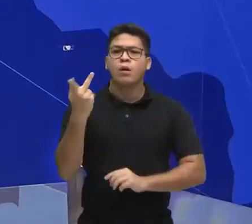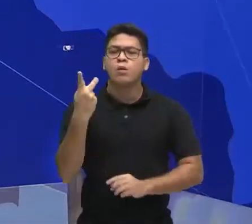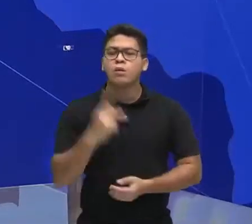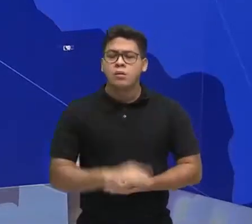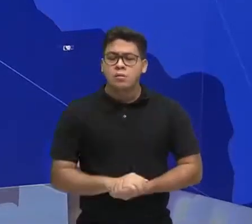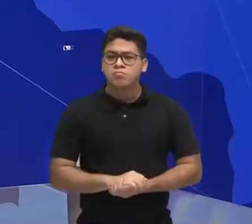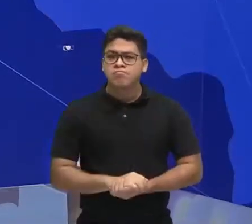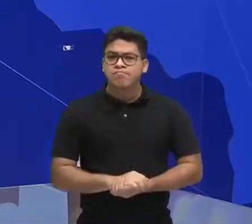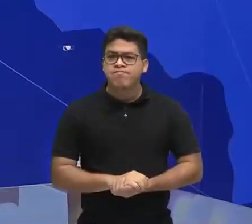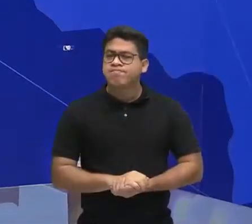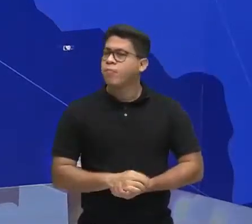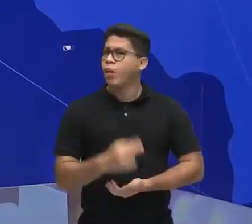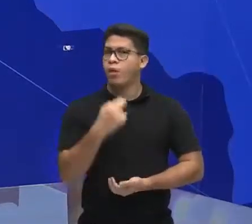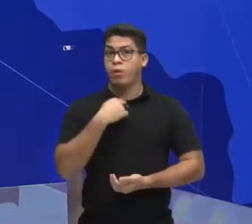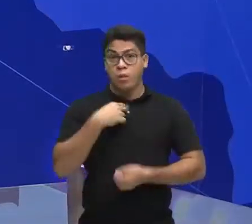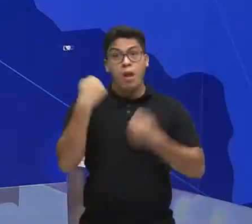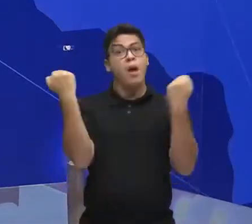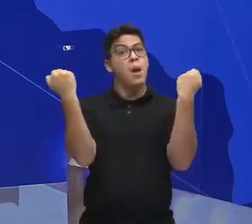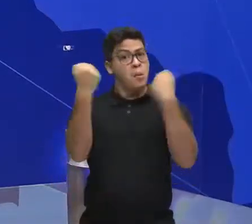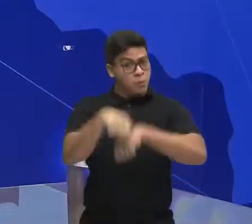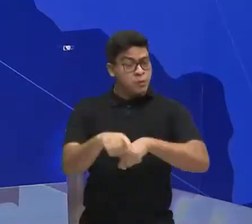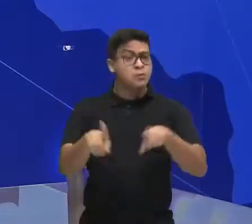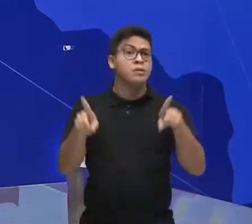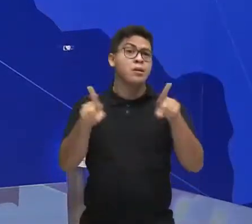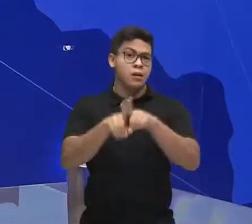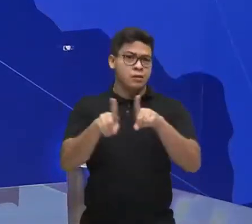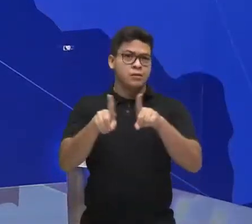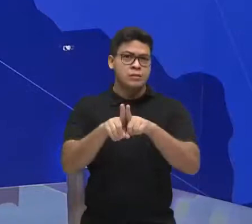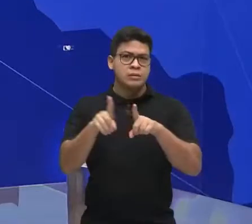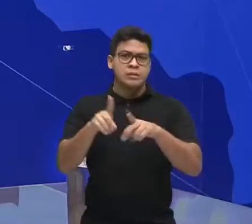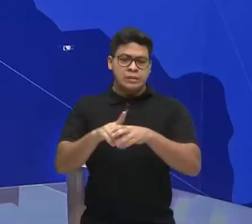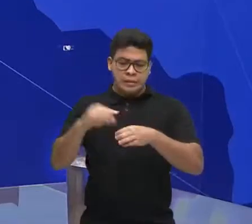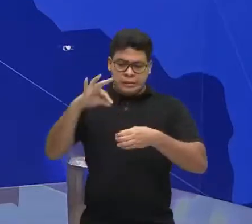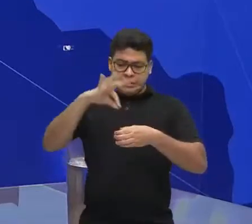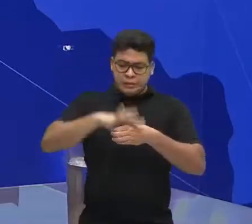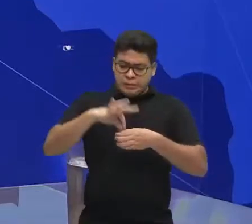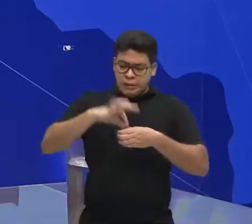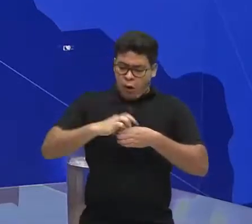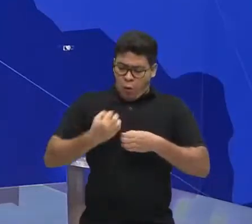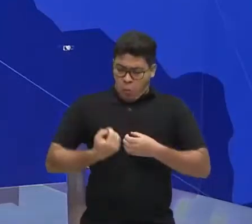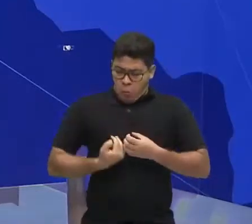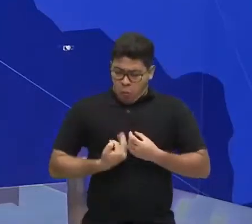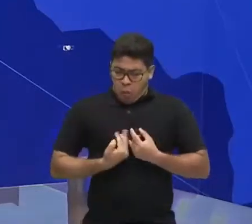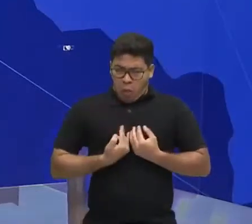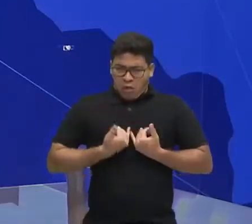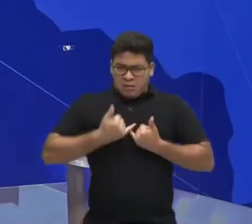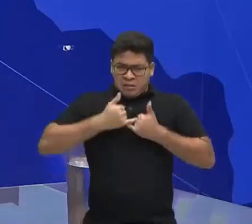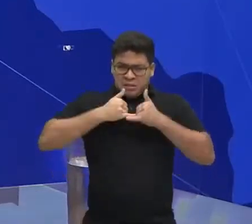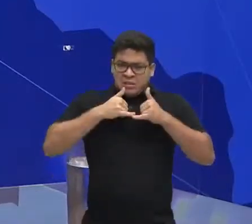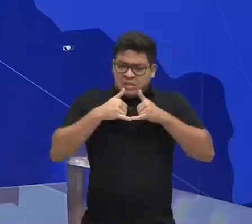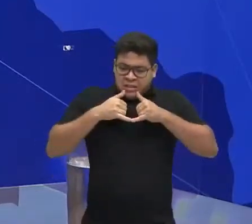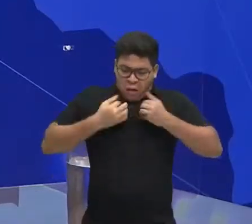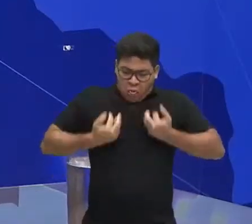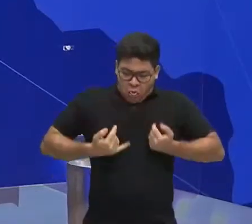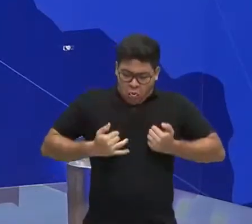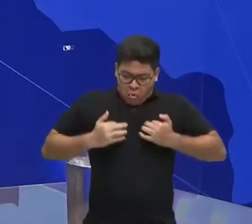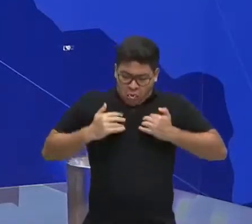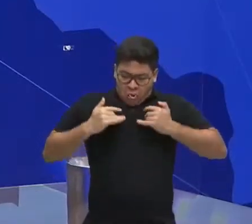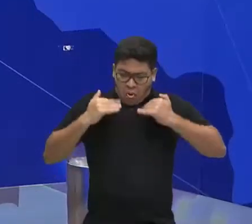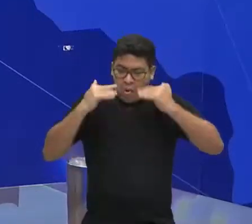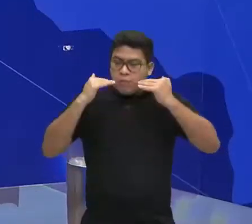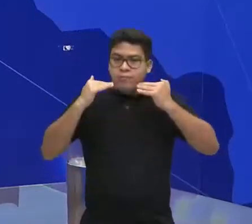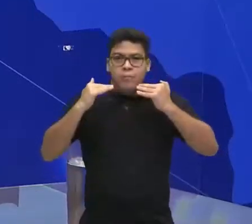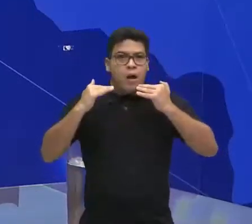gente sabe que é possível suplantar esse limite, que é possível ultrapassar essa barreira, desde que a